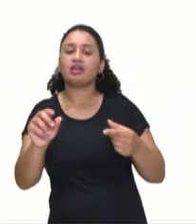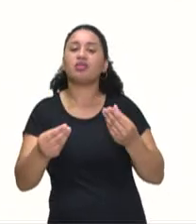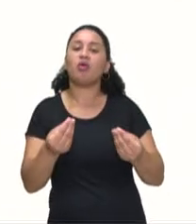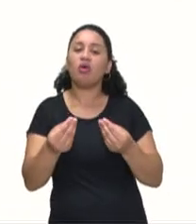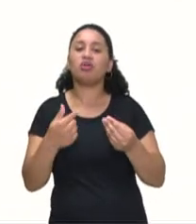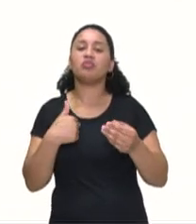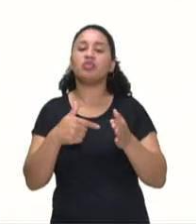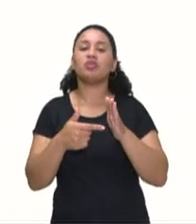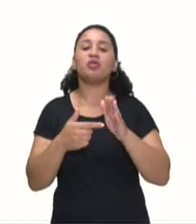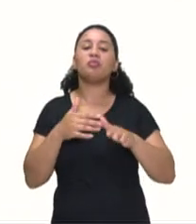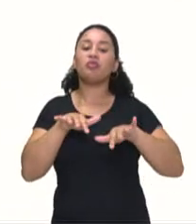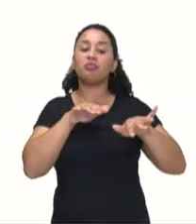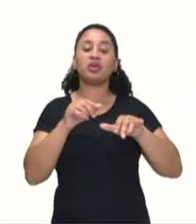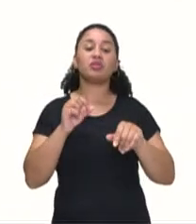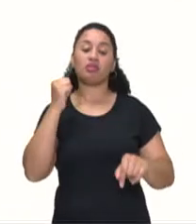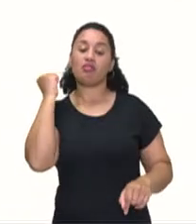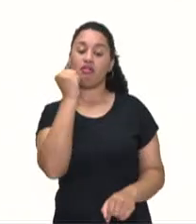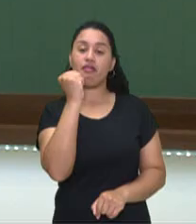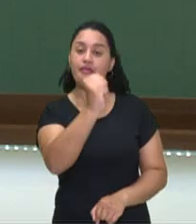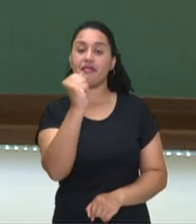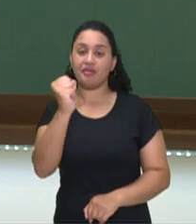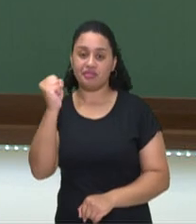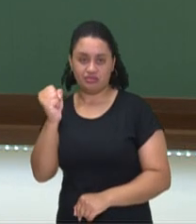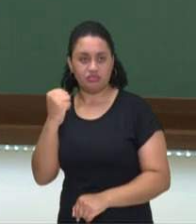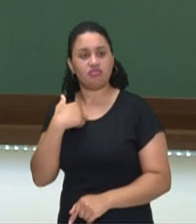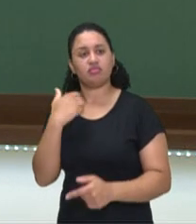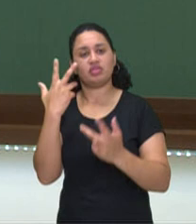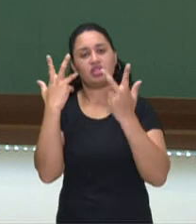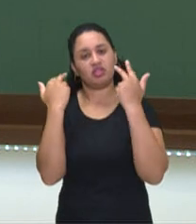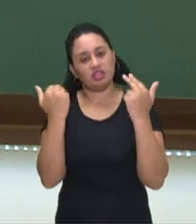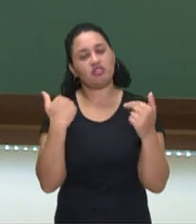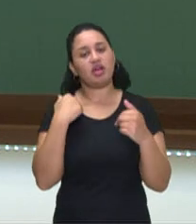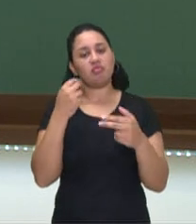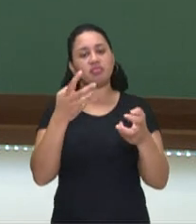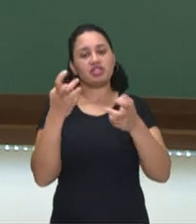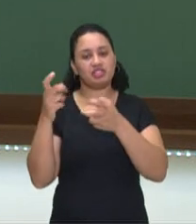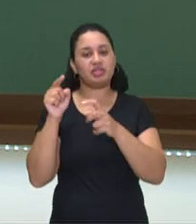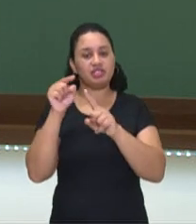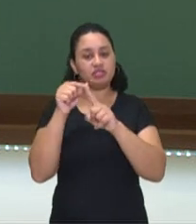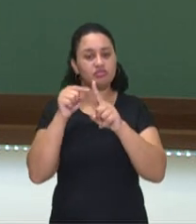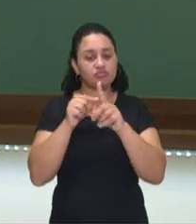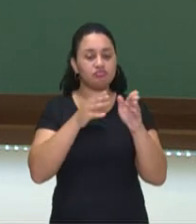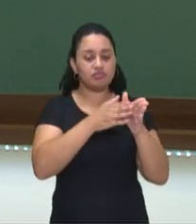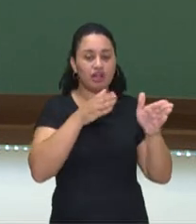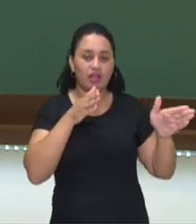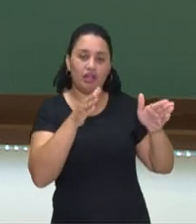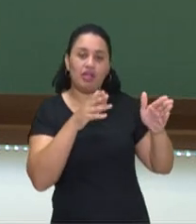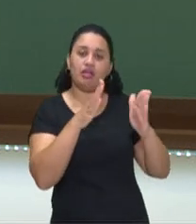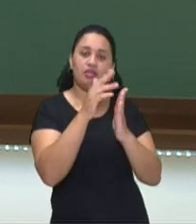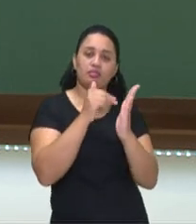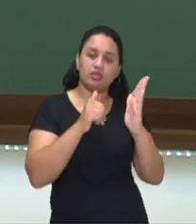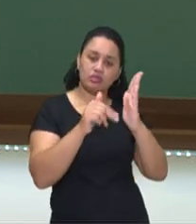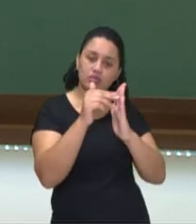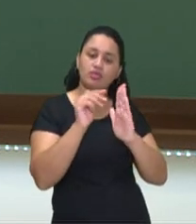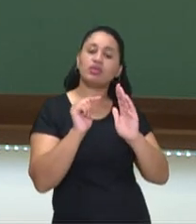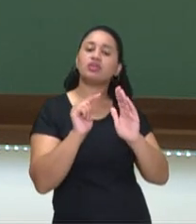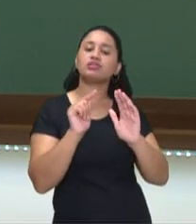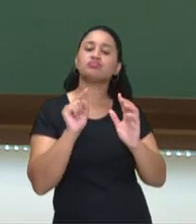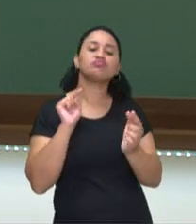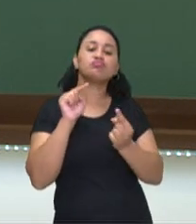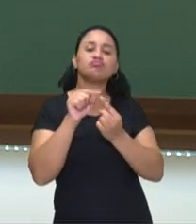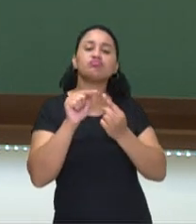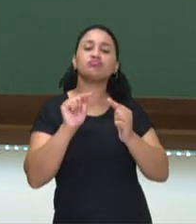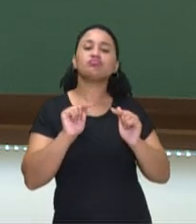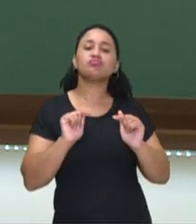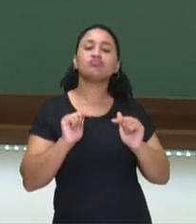de caça. Então é comum nós observarmos nas pinturas rupestres já essa intenção do